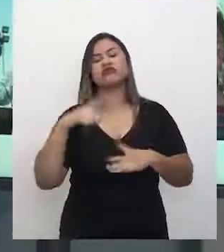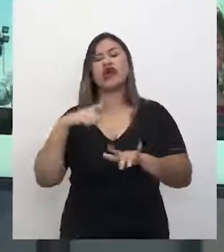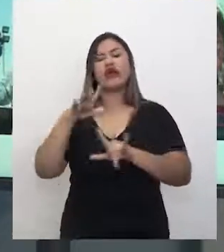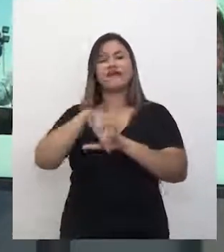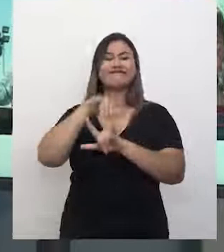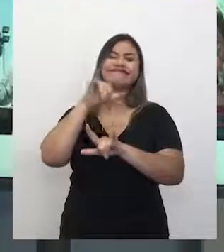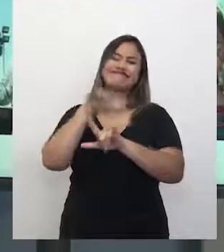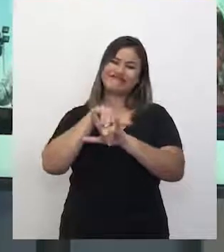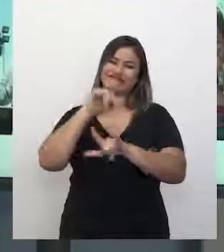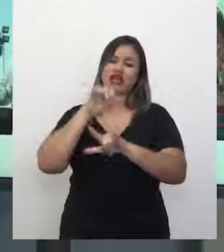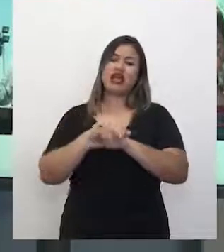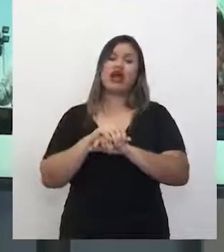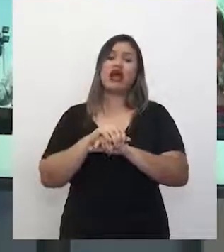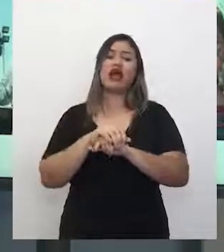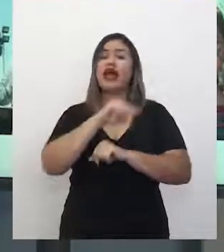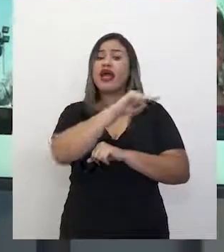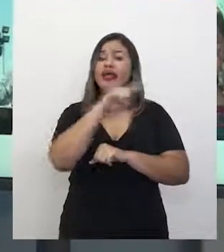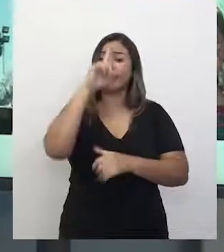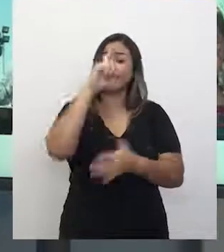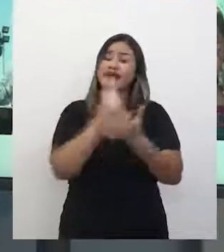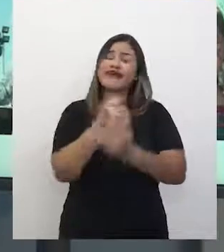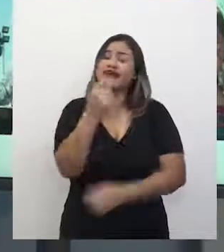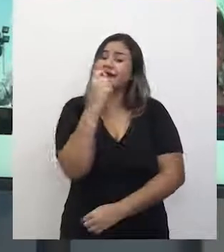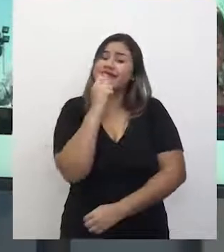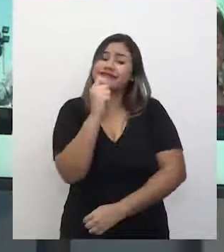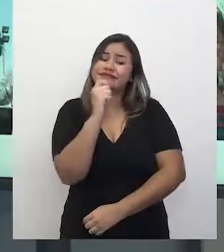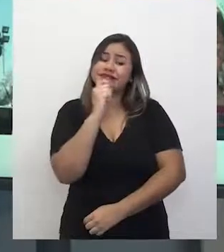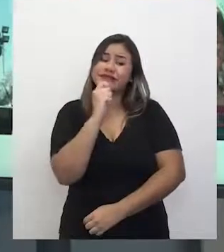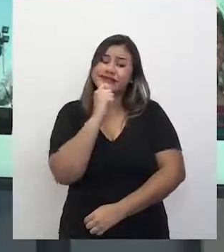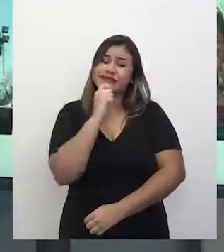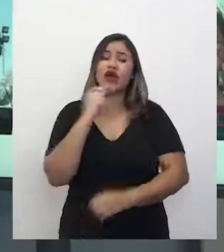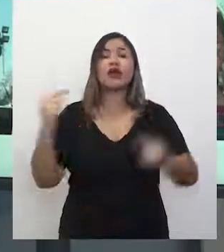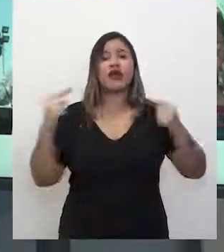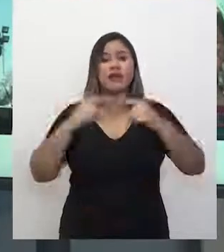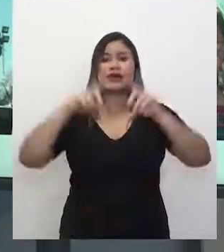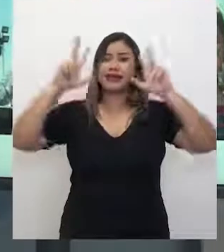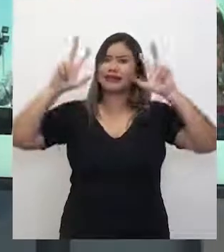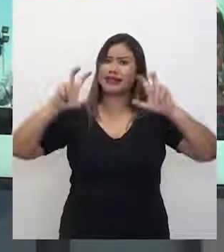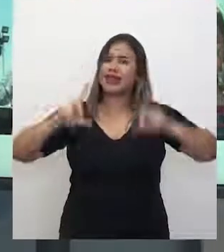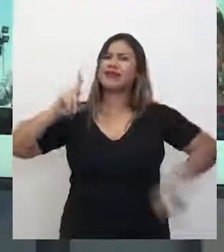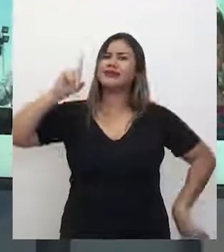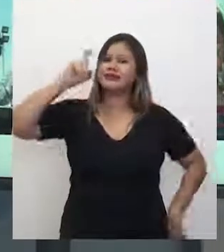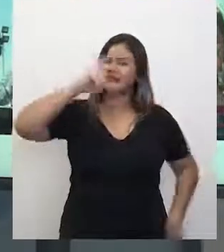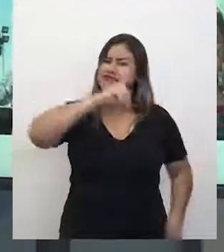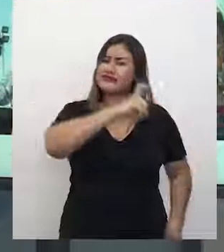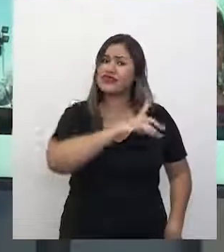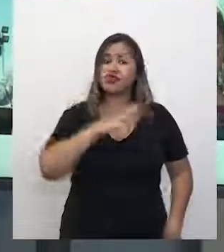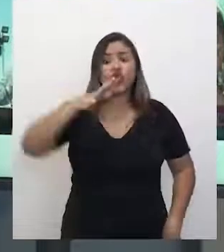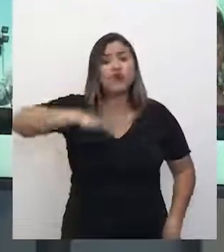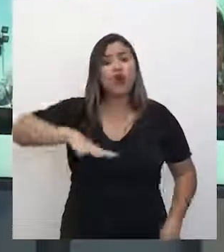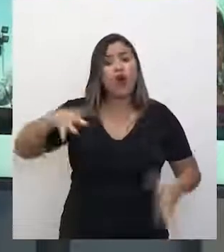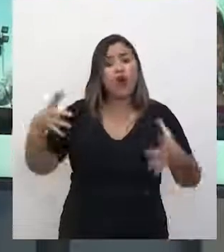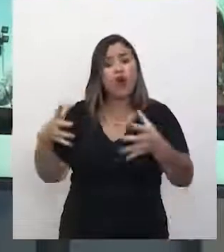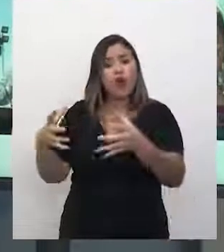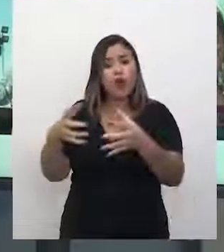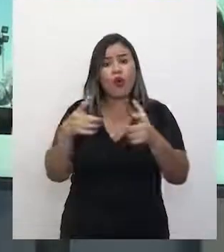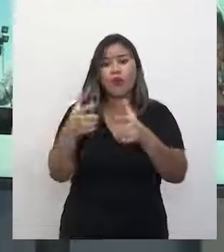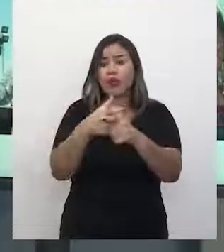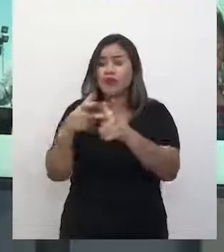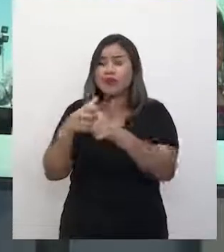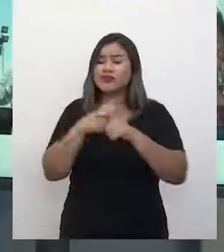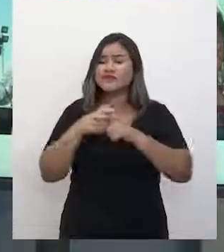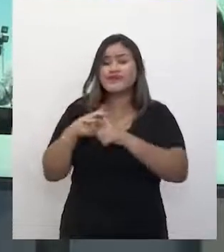veganismo, não se resolveu ainda e continua sendo tema de conflitos sociais. Todas as minorias vão reagir tentando resistir